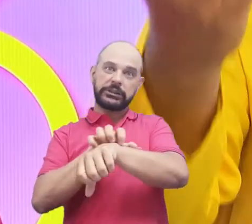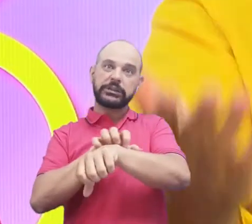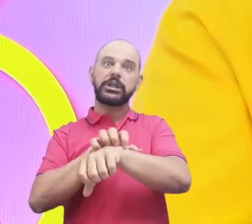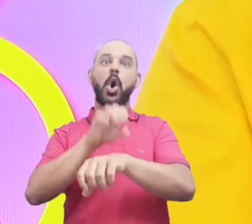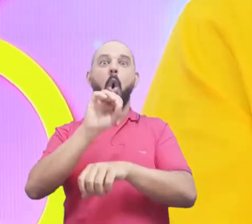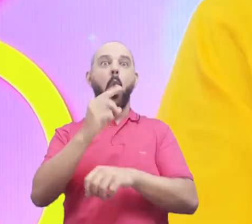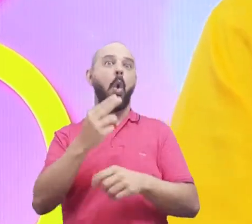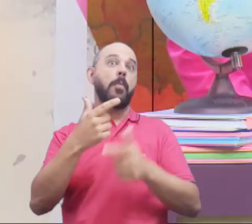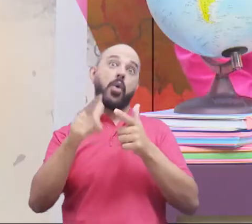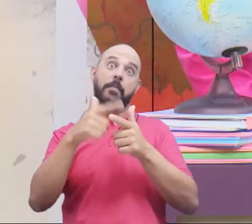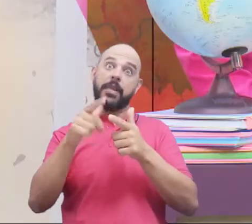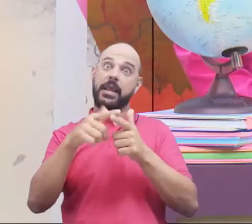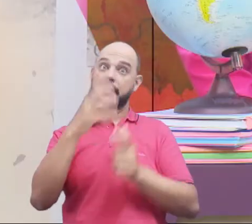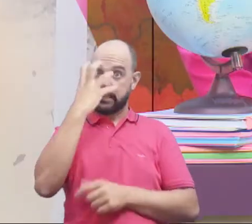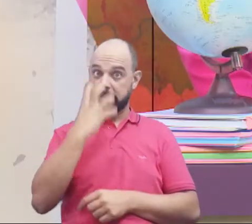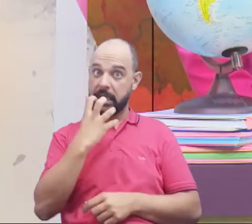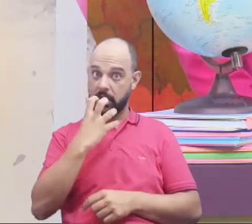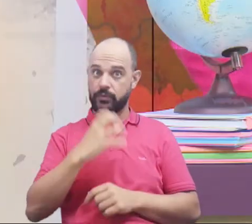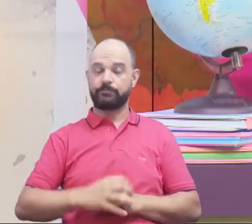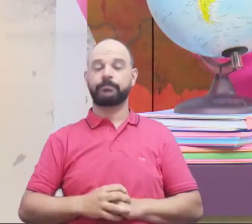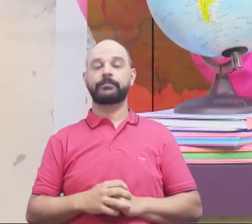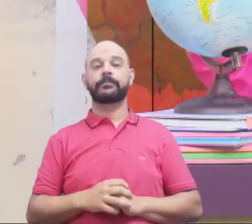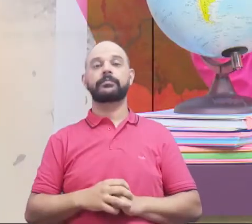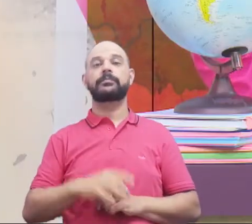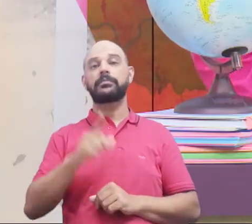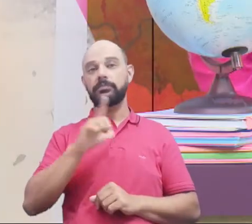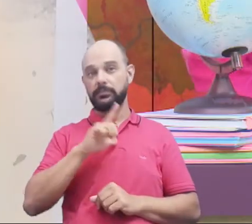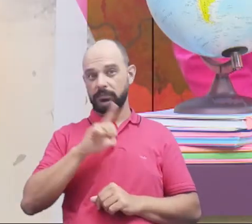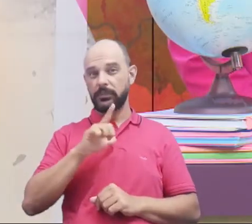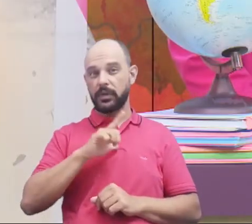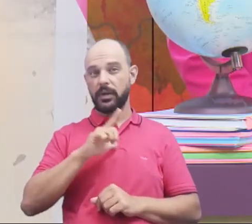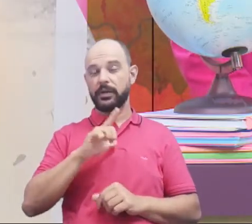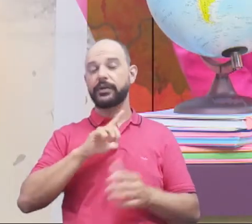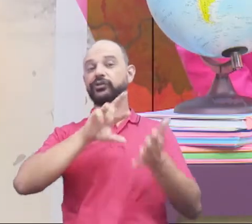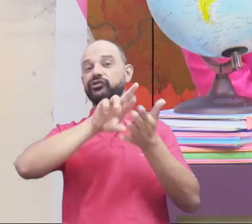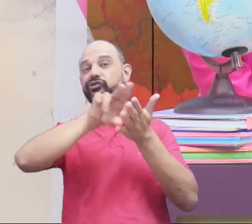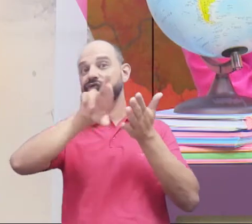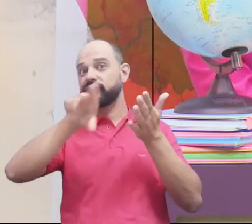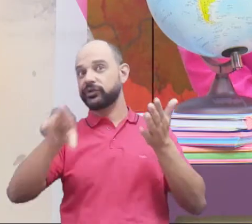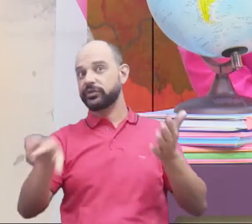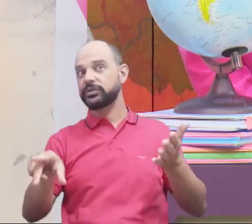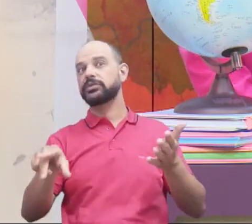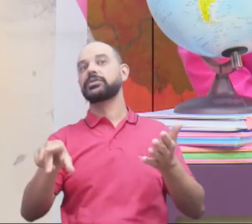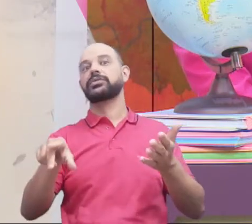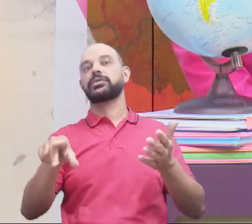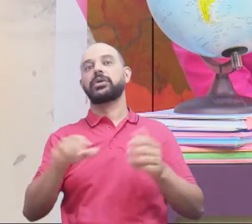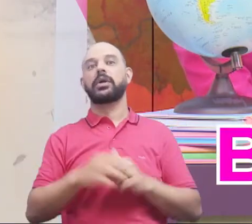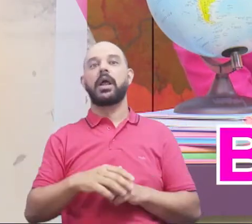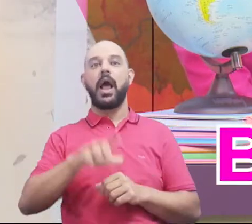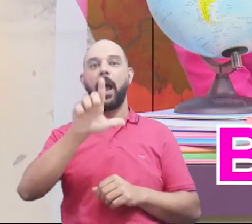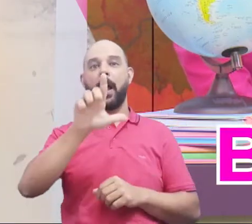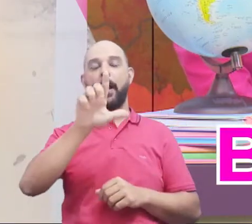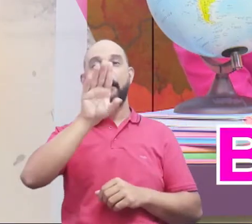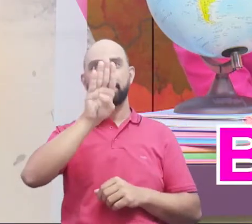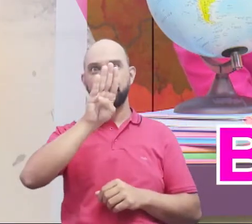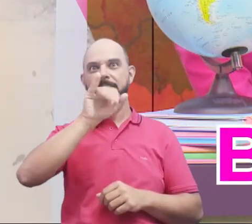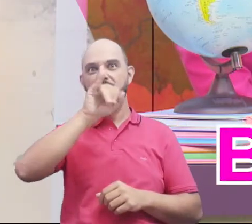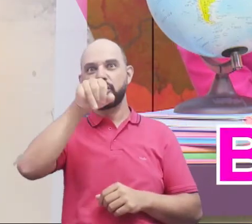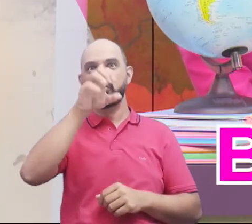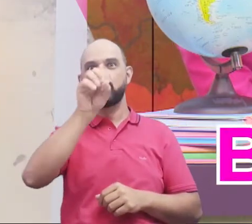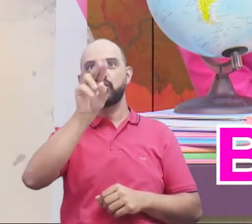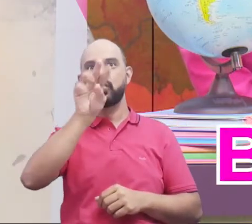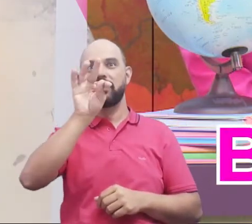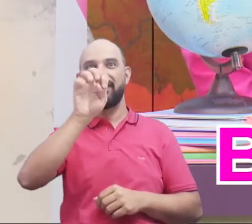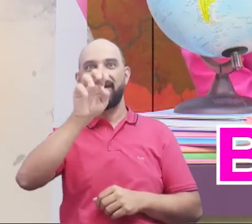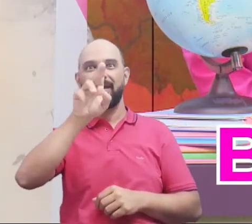outros problemas mais sérios. Ah, Gláucia, e existe outra variação nessa classe, são as bijuterias